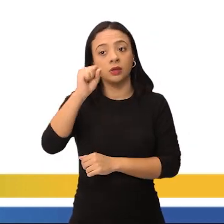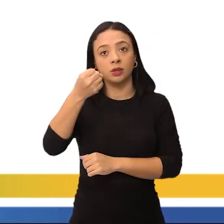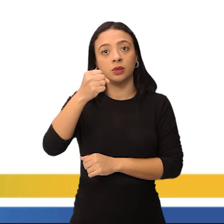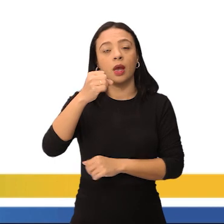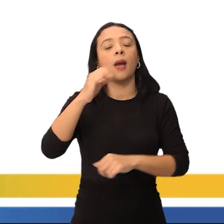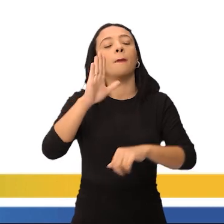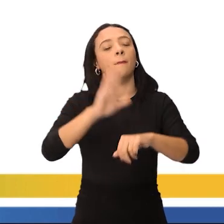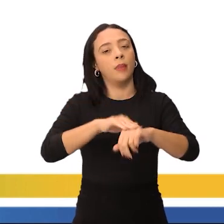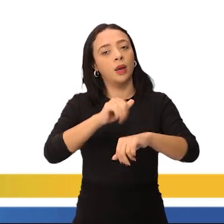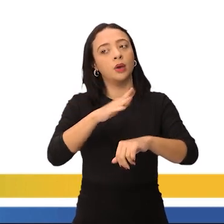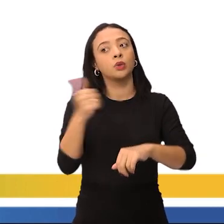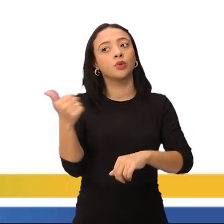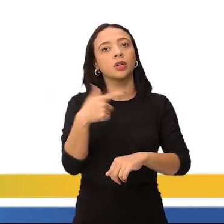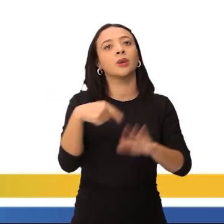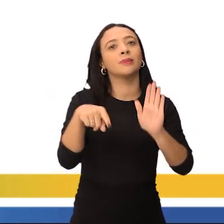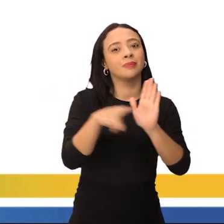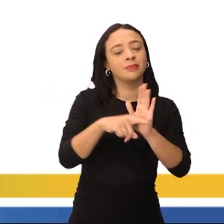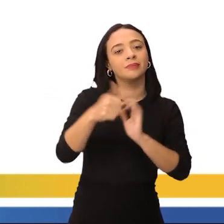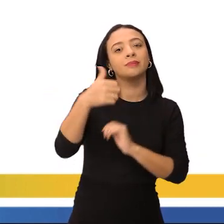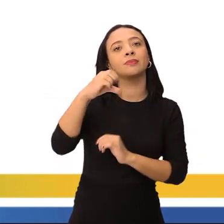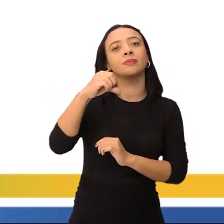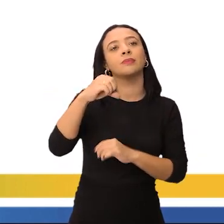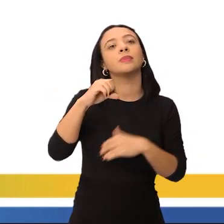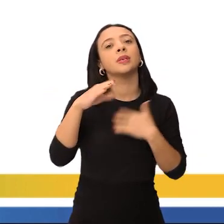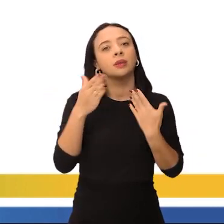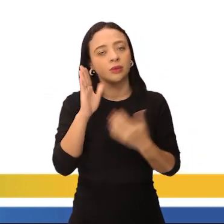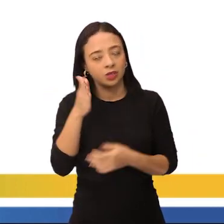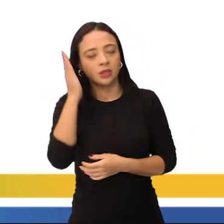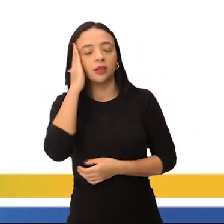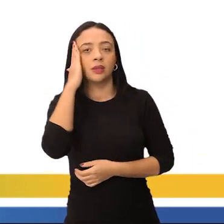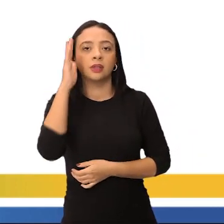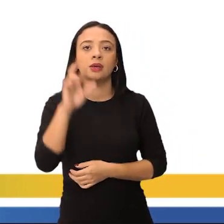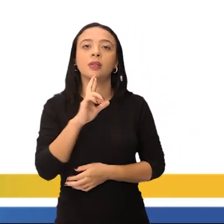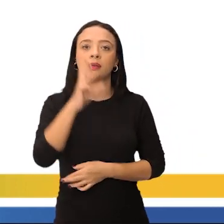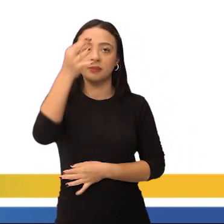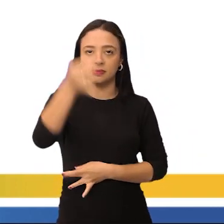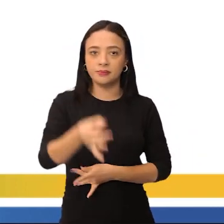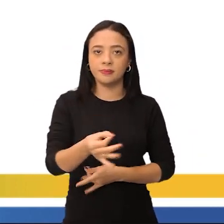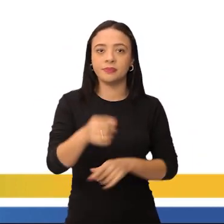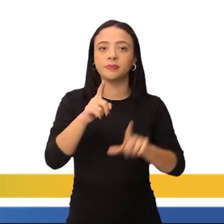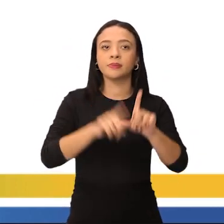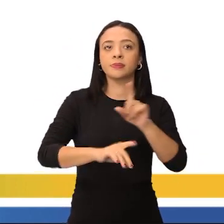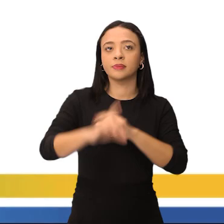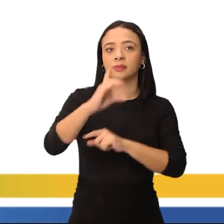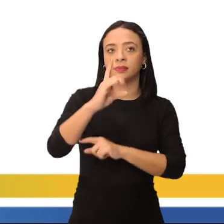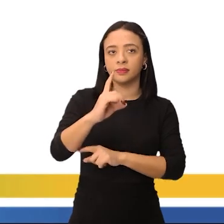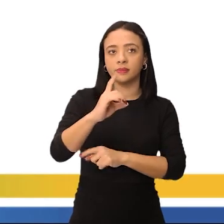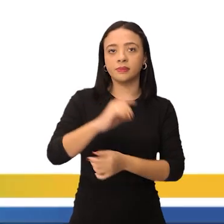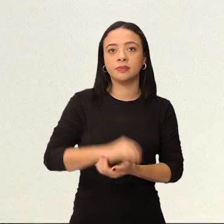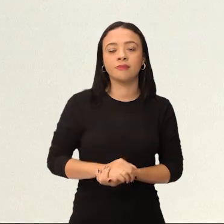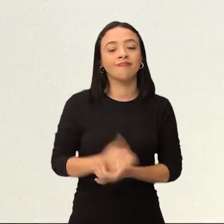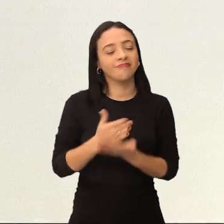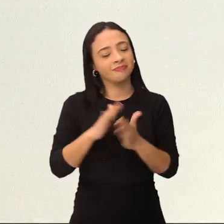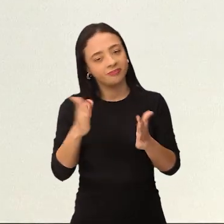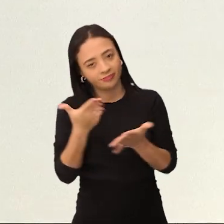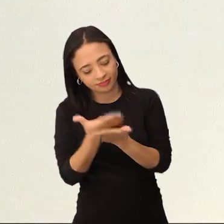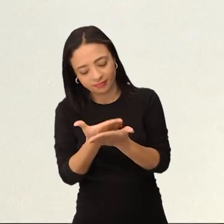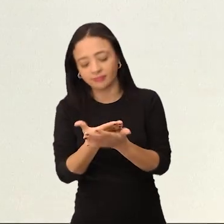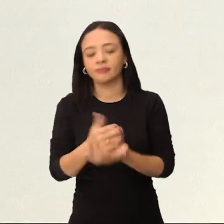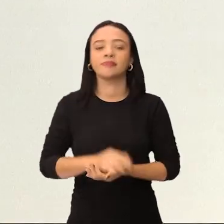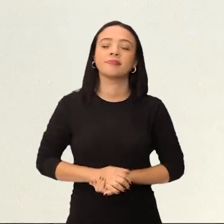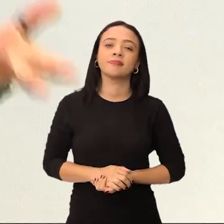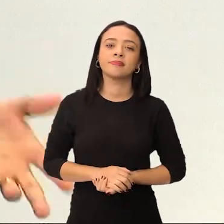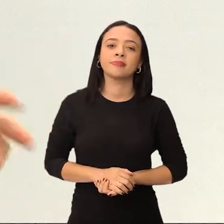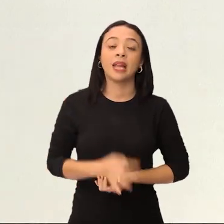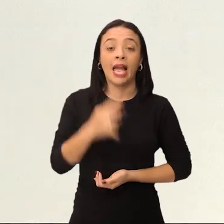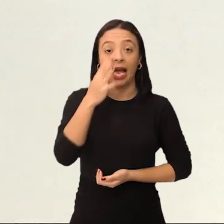do que o menos 19 e aí eu já tenho Nossa alternativa ali que a letra dele e conheço mais finalizamos a